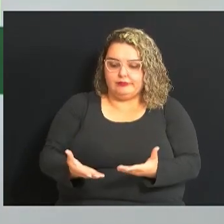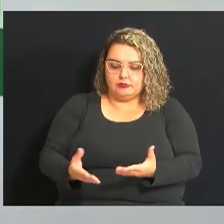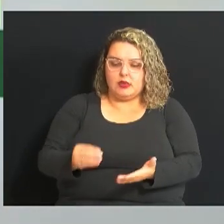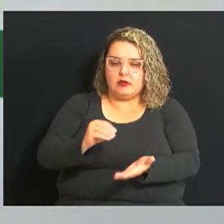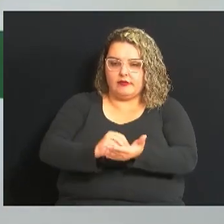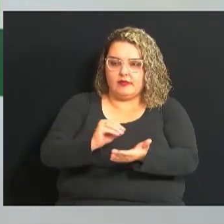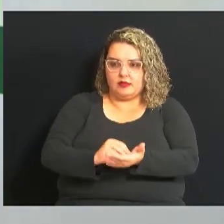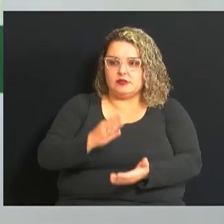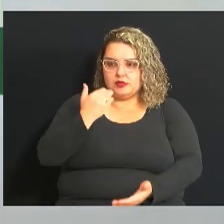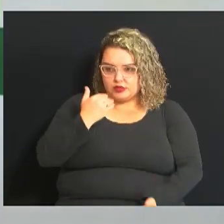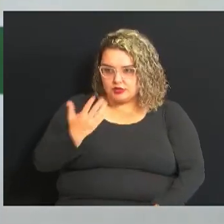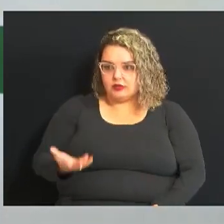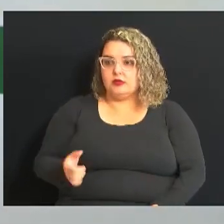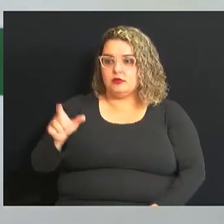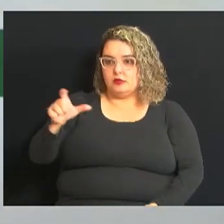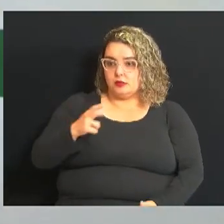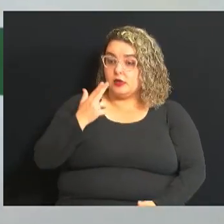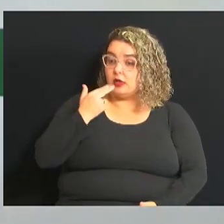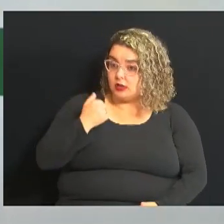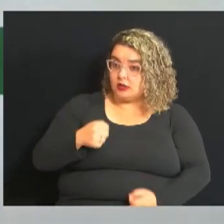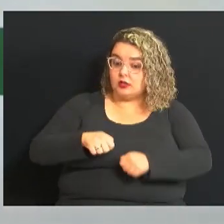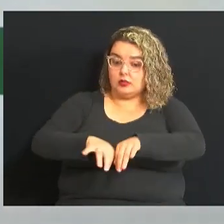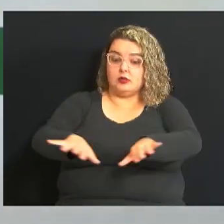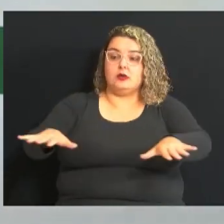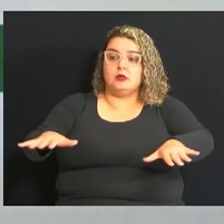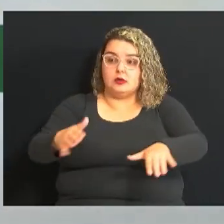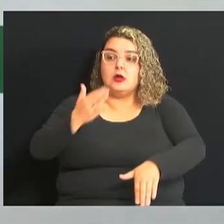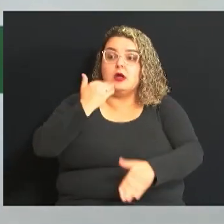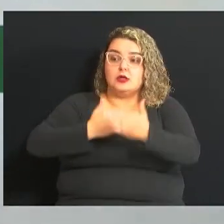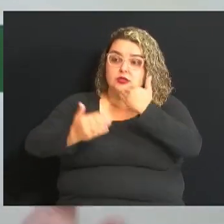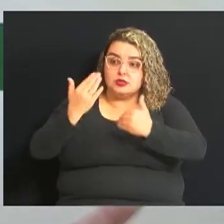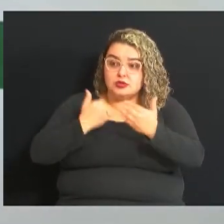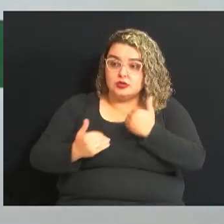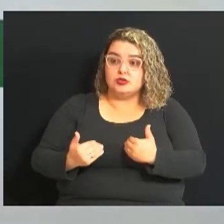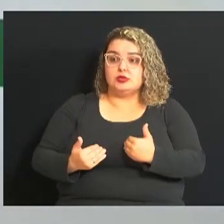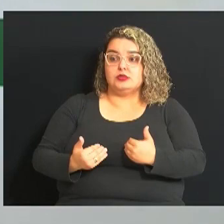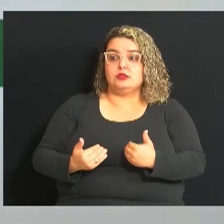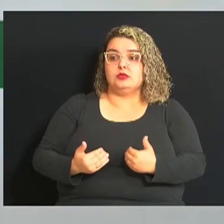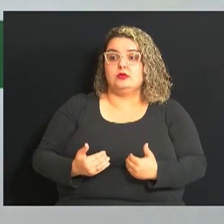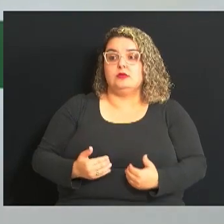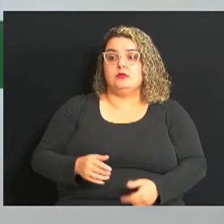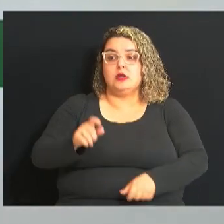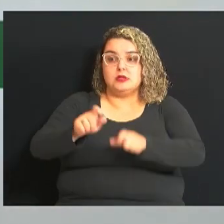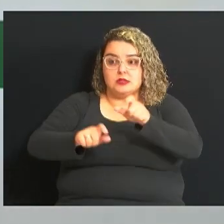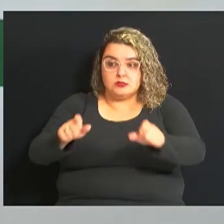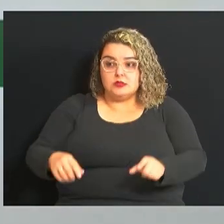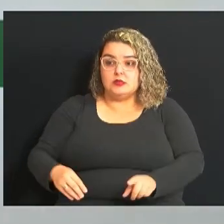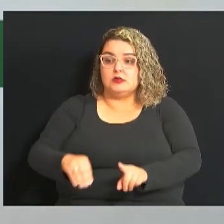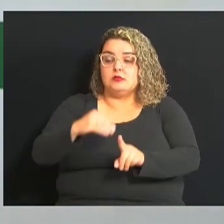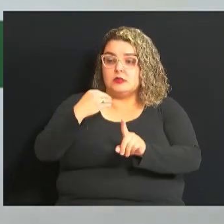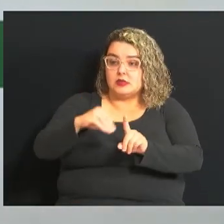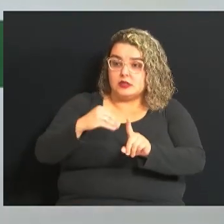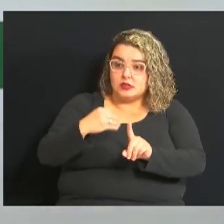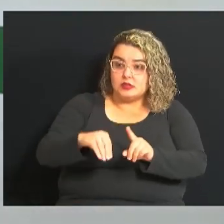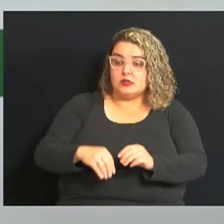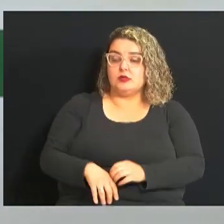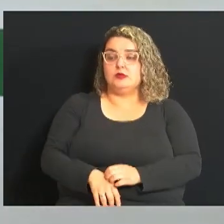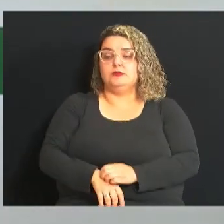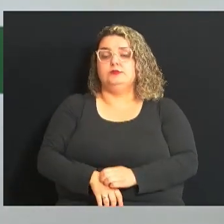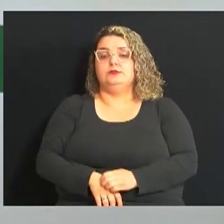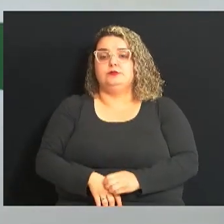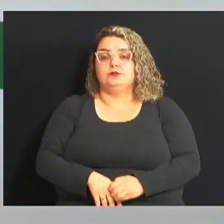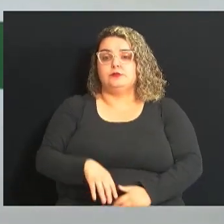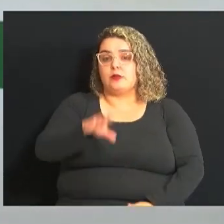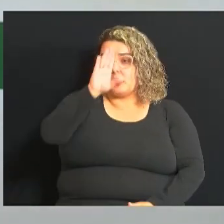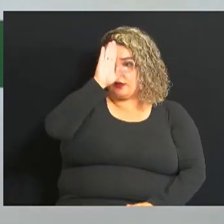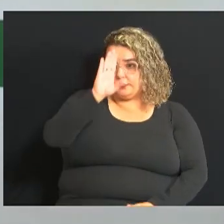como Cartão Nutri, a distribuição de alimentações, de refeições para as pessoas em situação de vulnerabilidade,